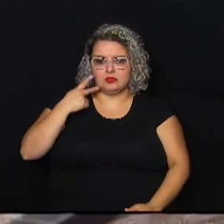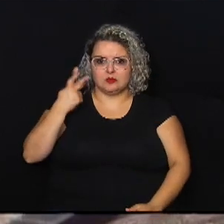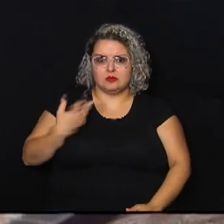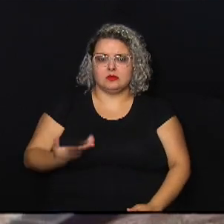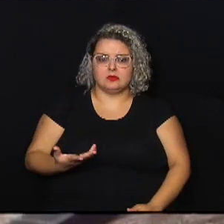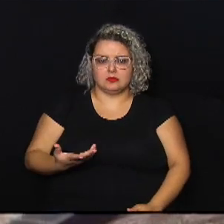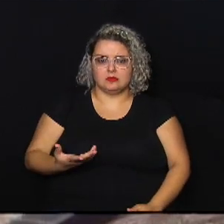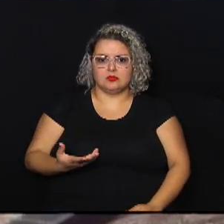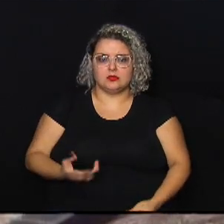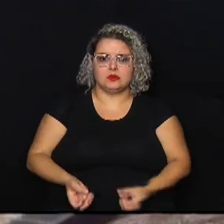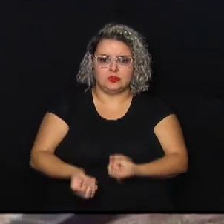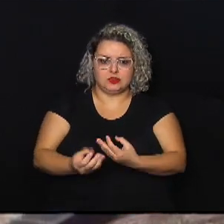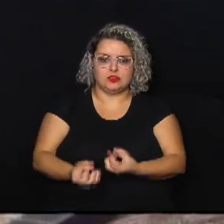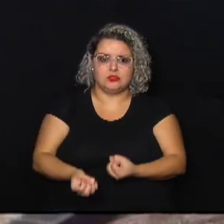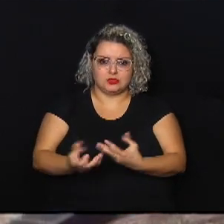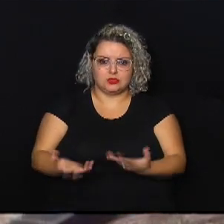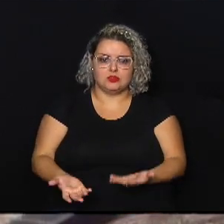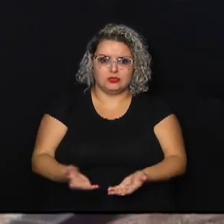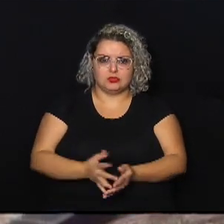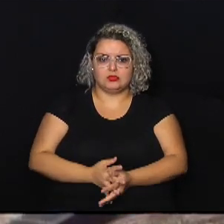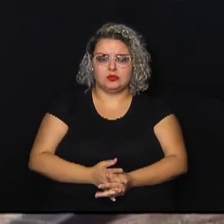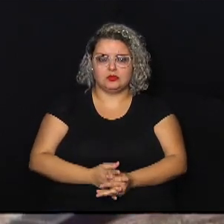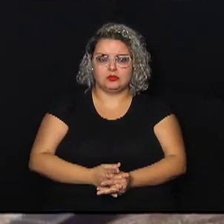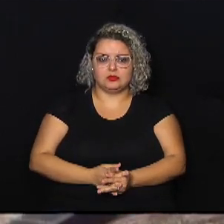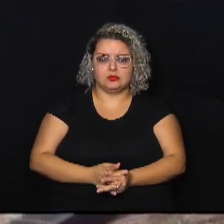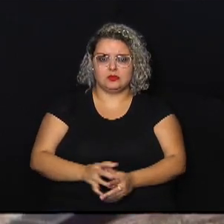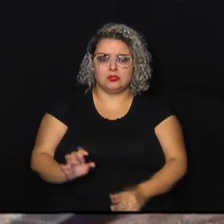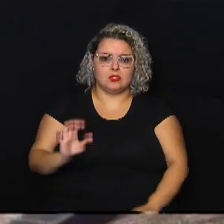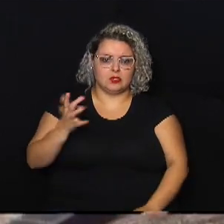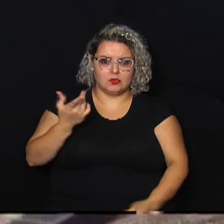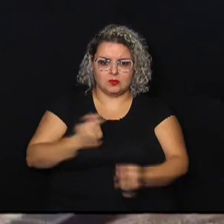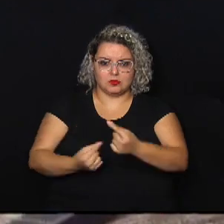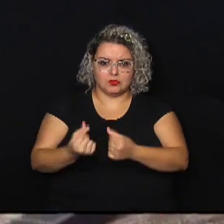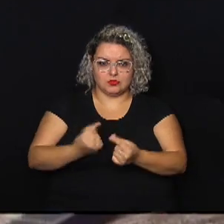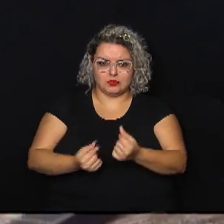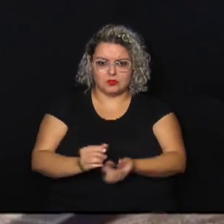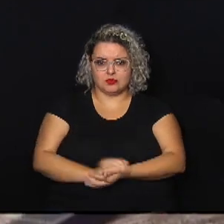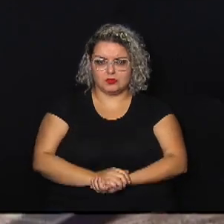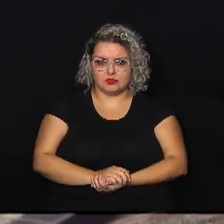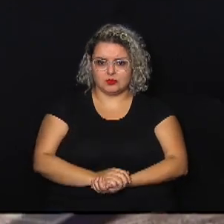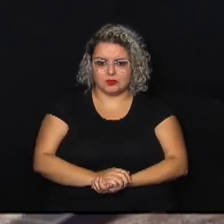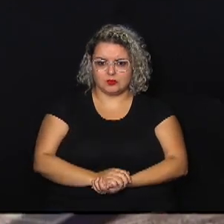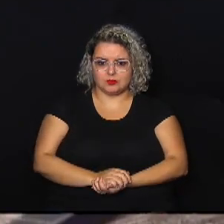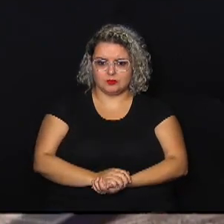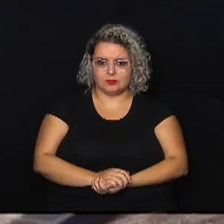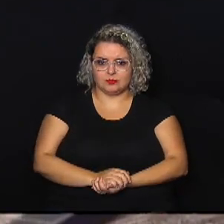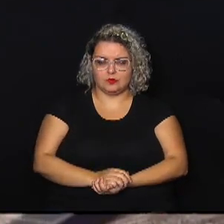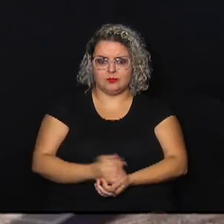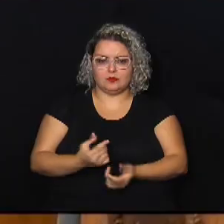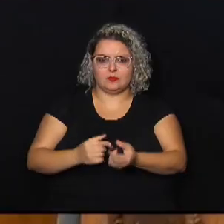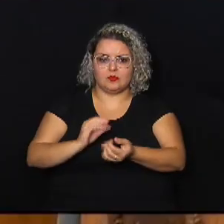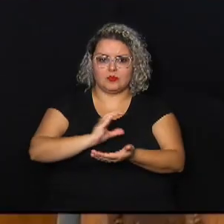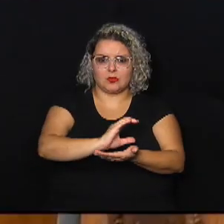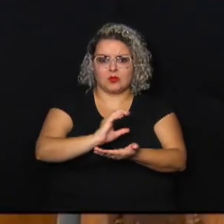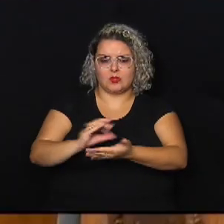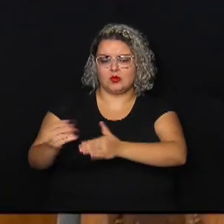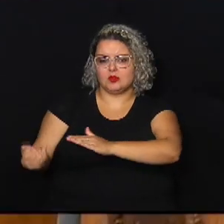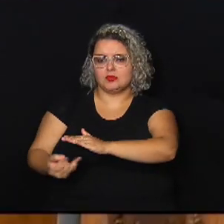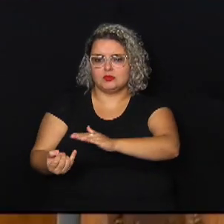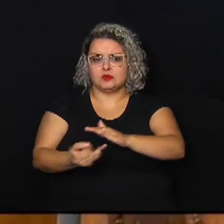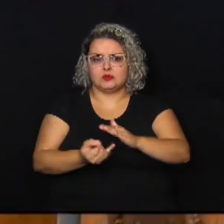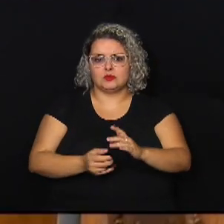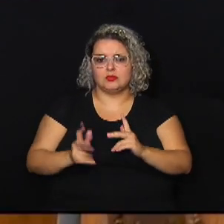sejam informados, né, daquilo que aconteceu com aquele dinheiro que ele destinou para essas entidades. De acordo